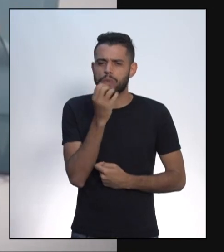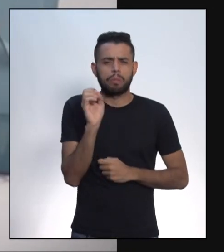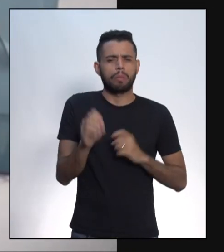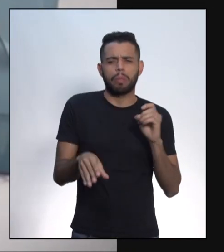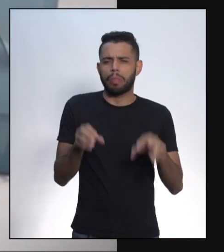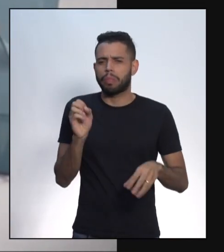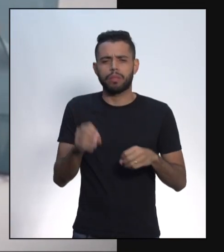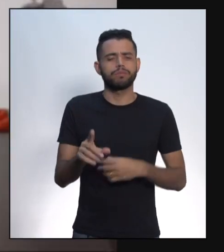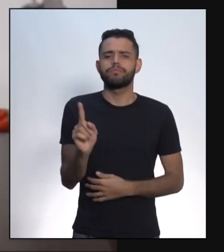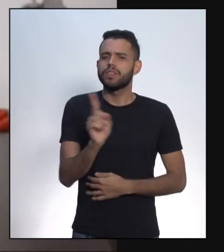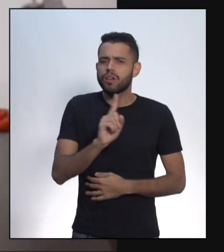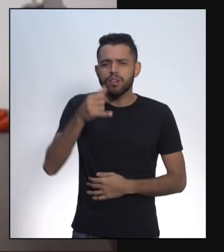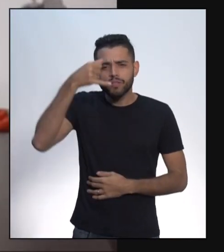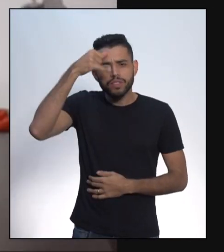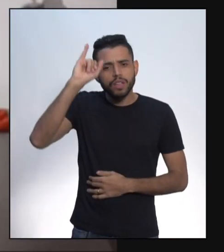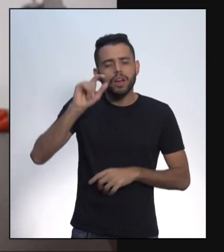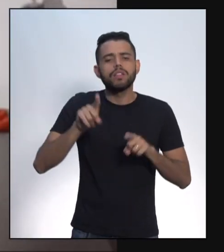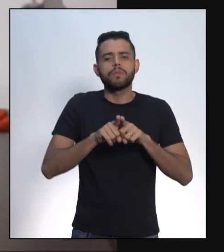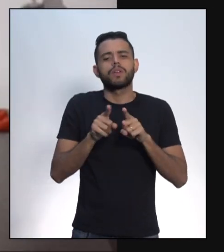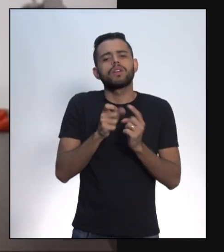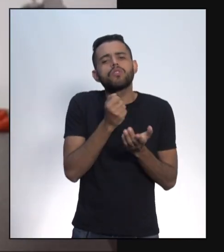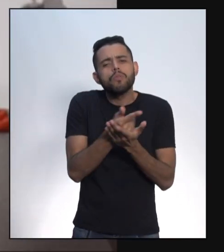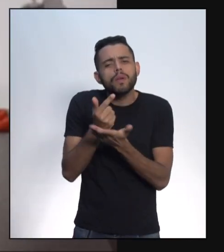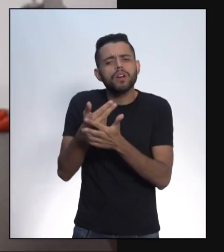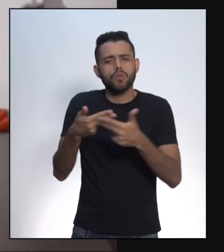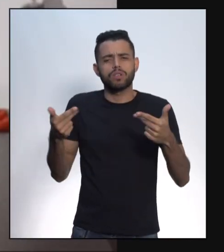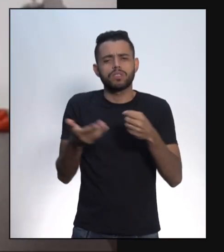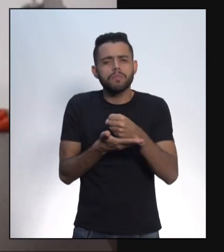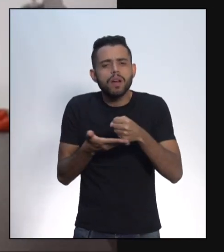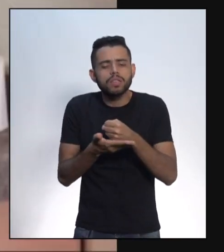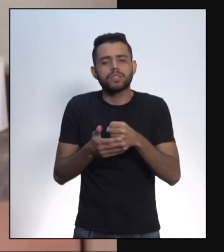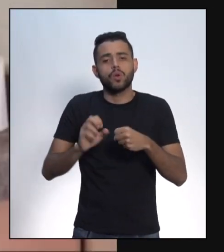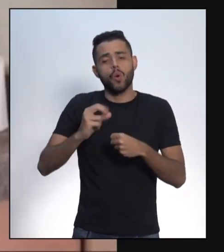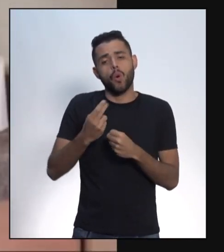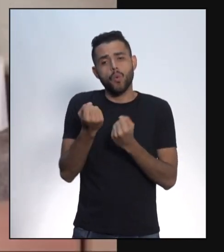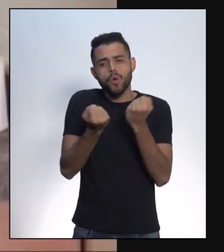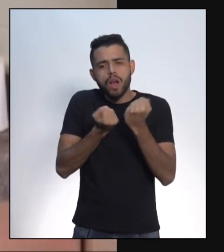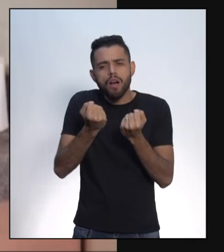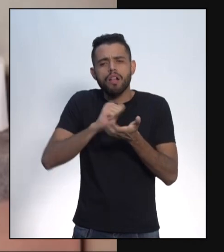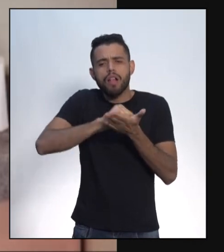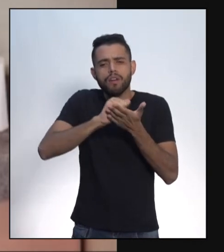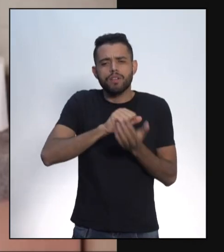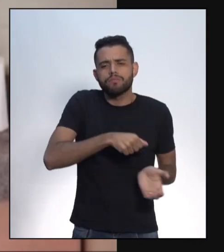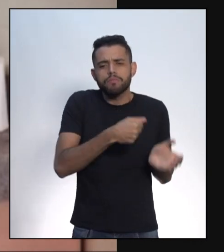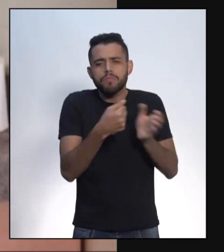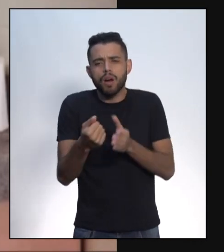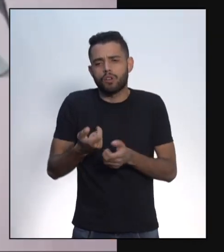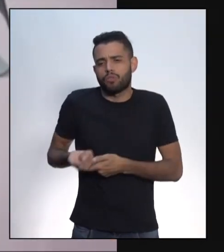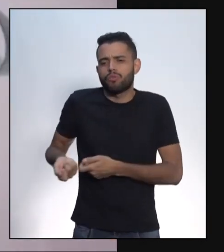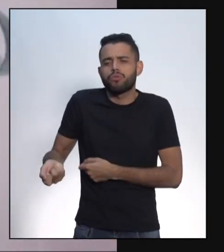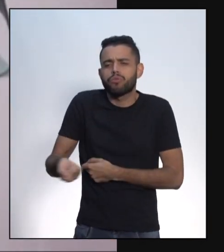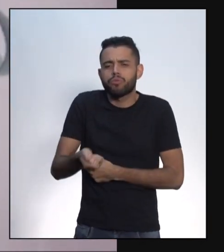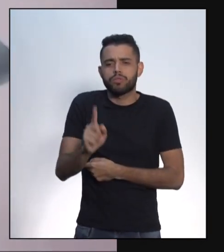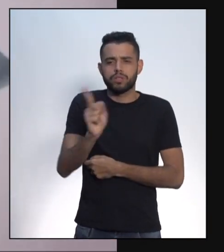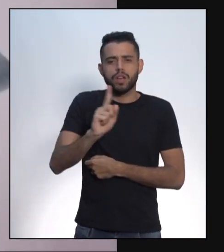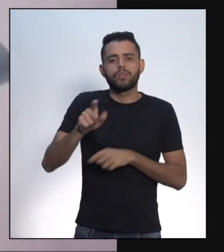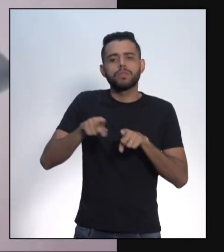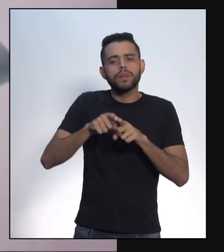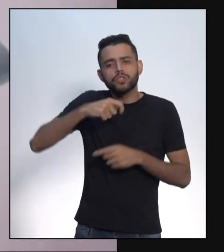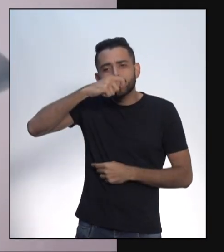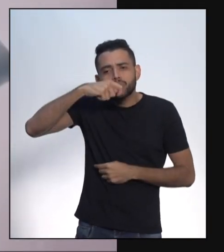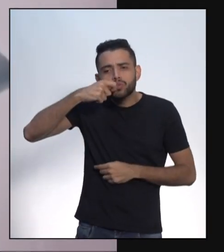os produtos necessários. Ou lavando o carro com um balde, ao invés de deixar a mangueira aberta. Fechando a torneira enquanto lavamos a louça ou escovamos os